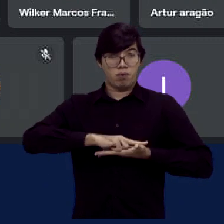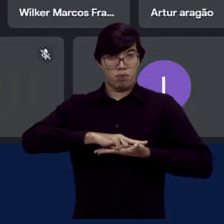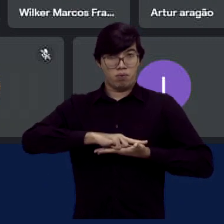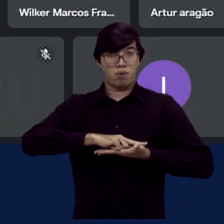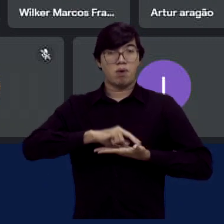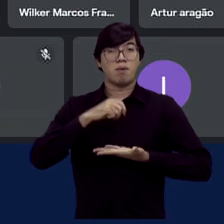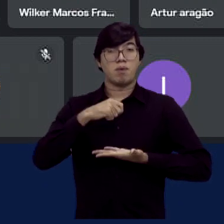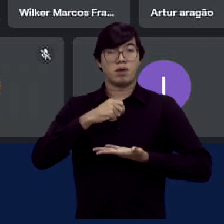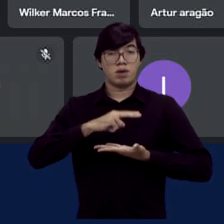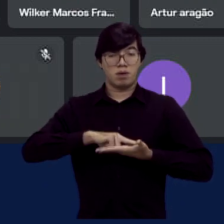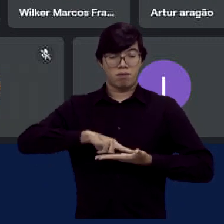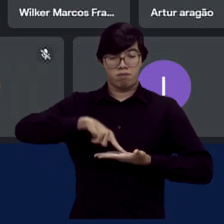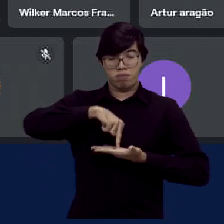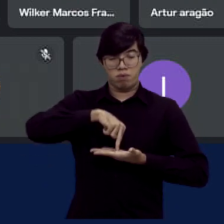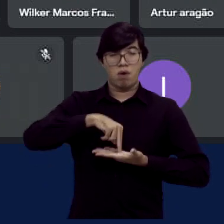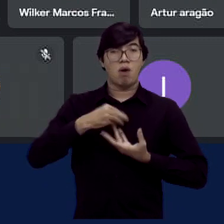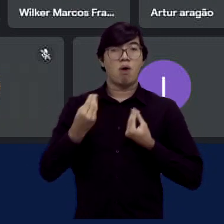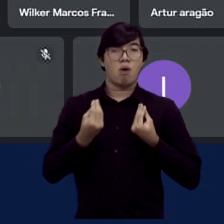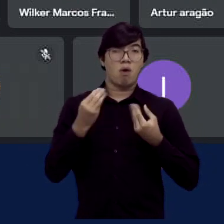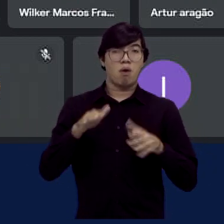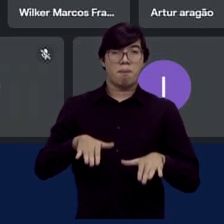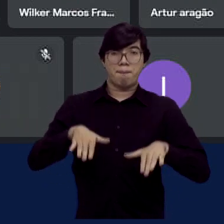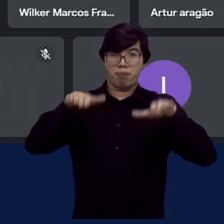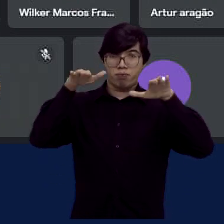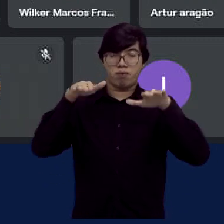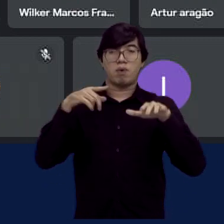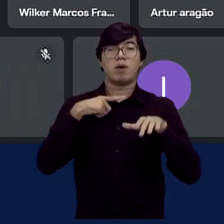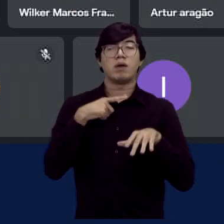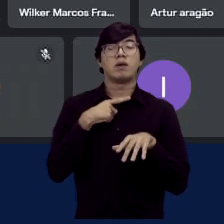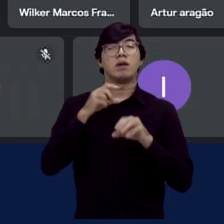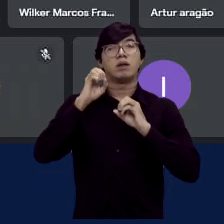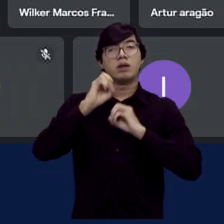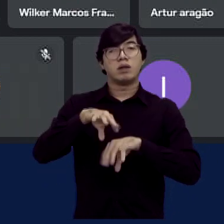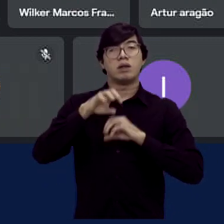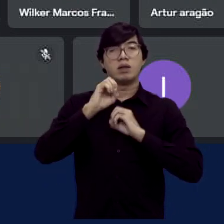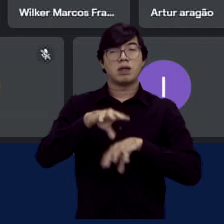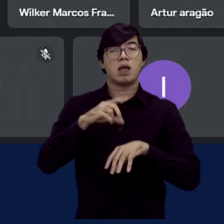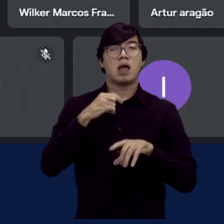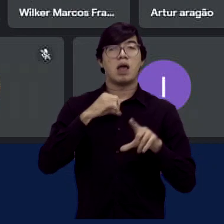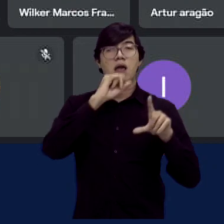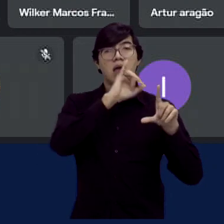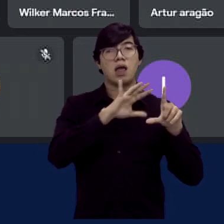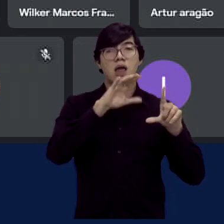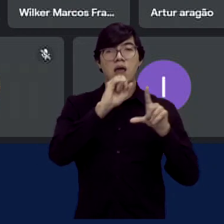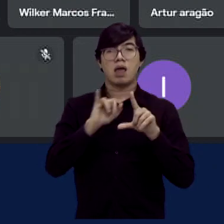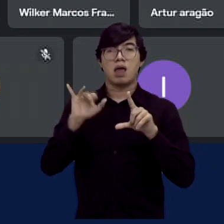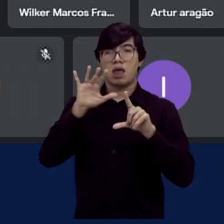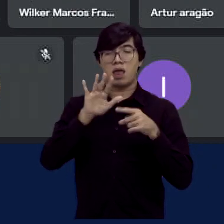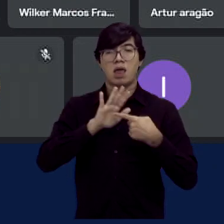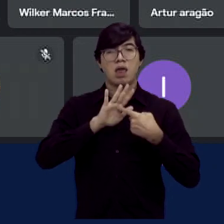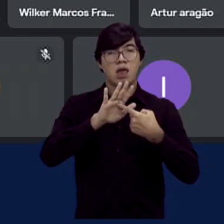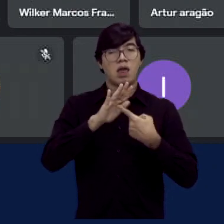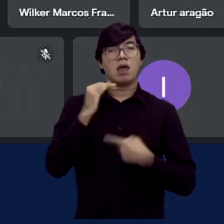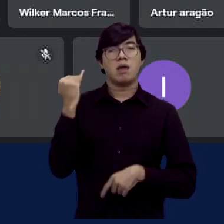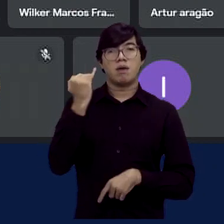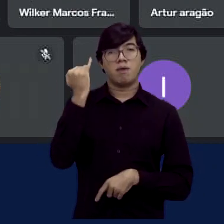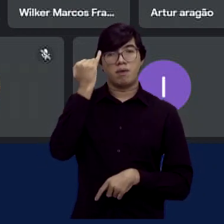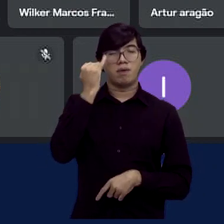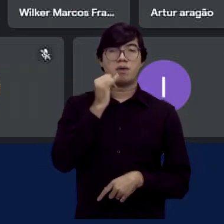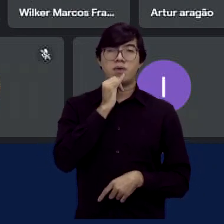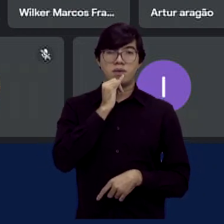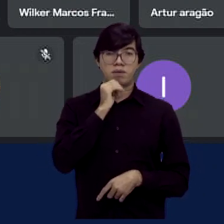ter que mover o braço. Então, é importante, e a linguagem das histórias em quadrinhos pode ser utilizada para isso. Quando você